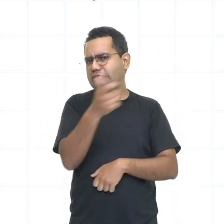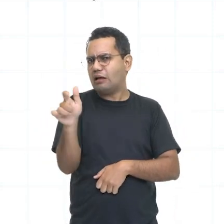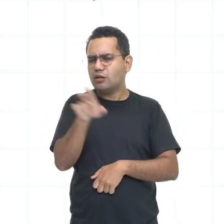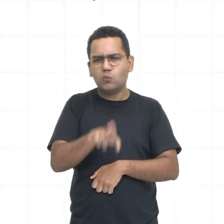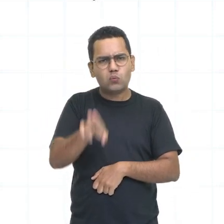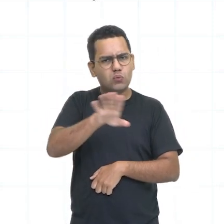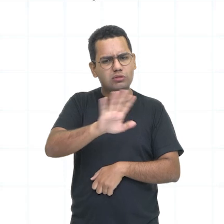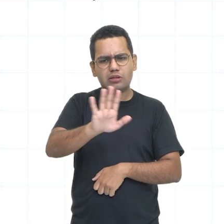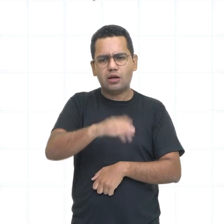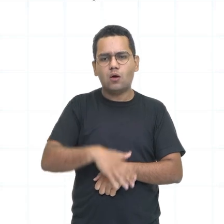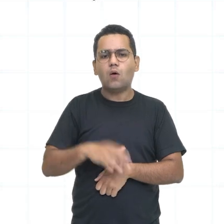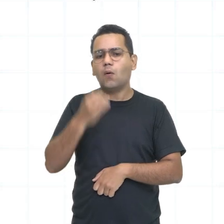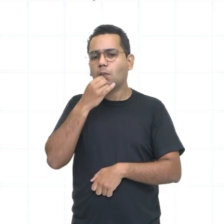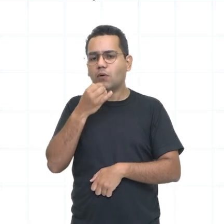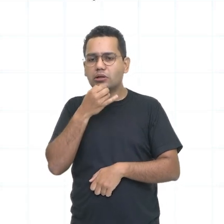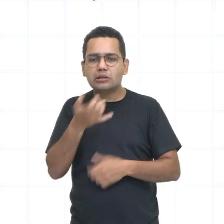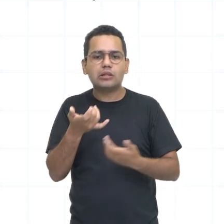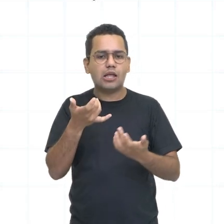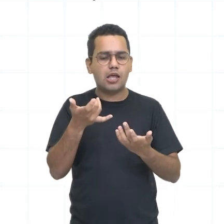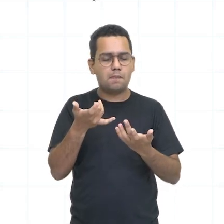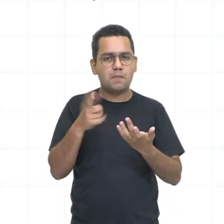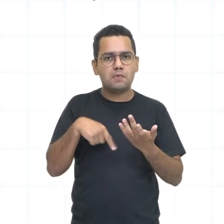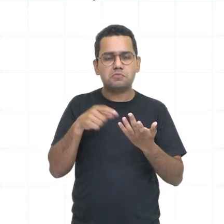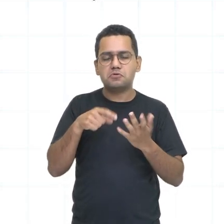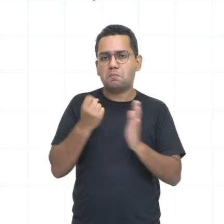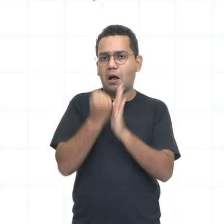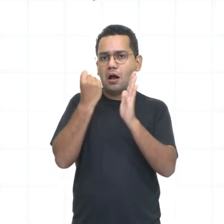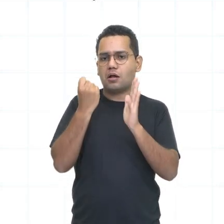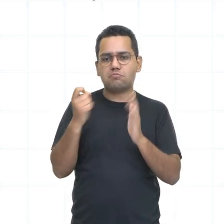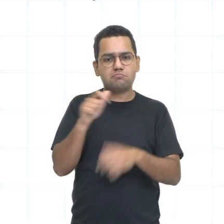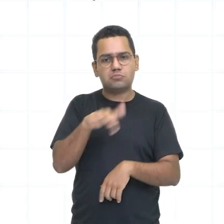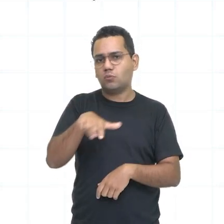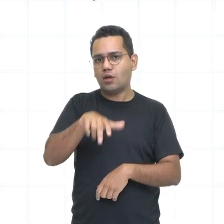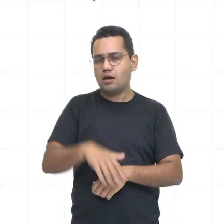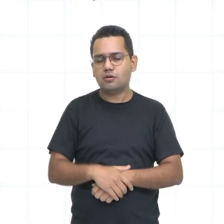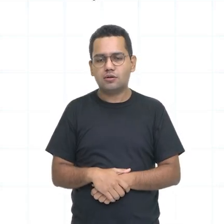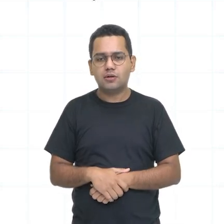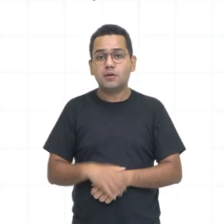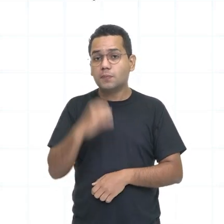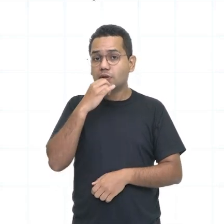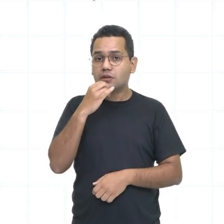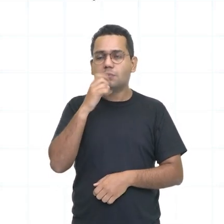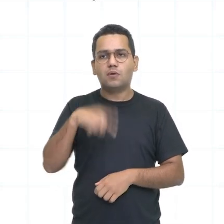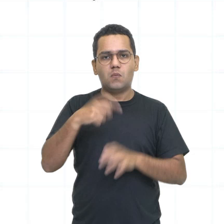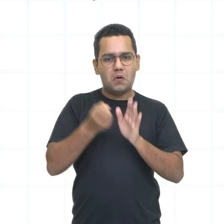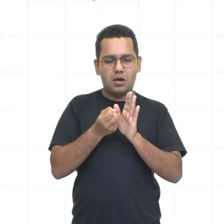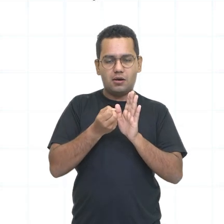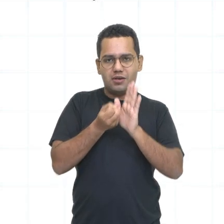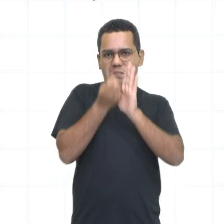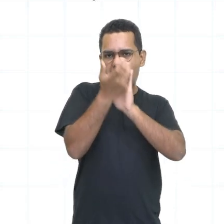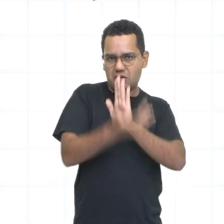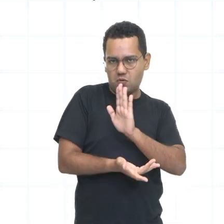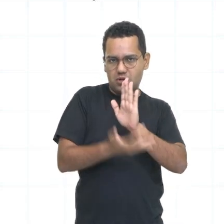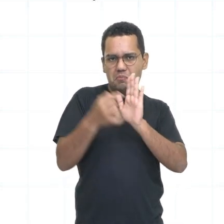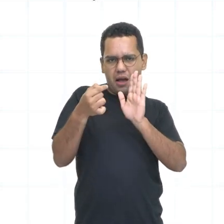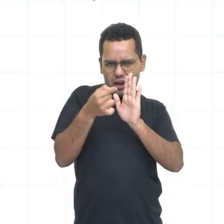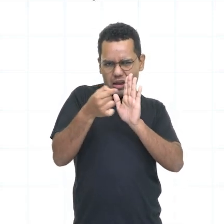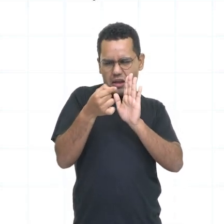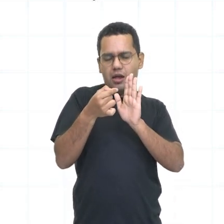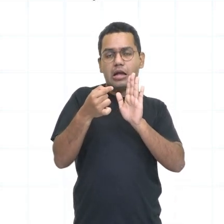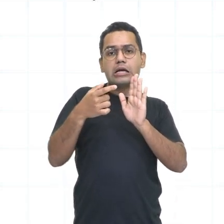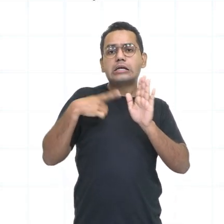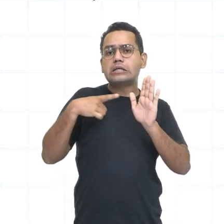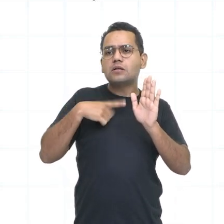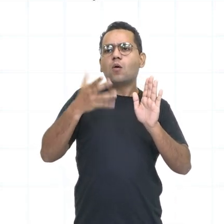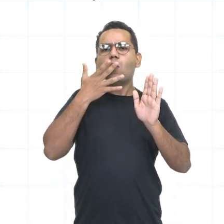abstrata, nem simbolismo, por exemplo, como os expressionistas, que se expressavam ali através das cores, deformavam